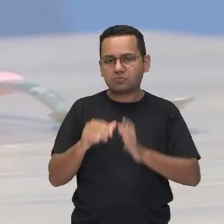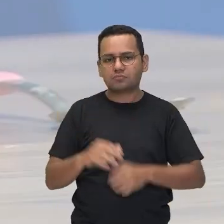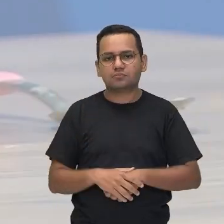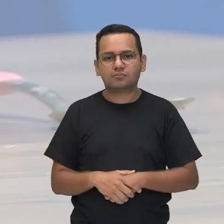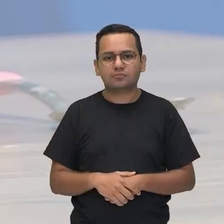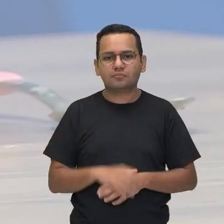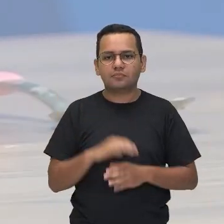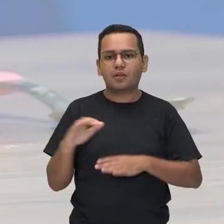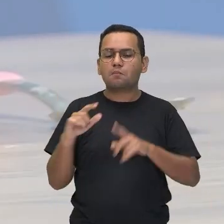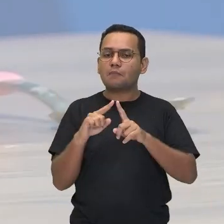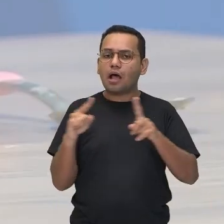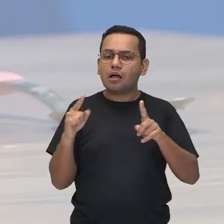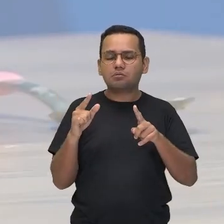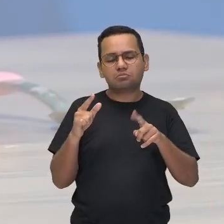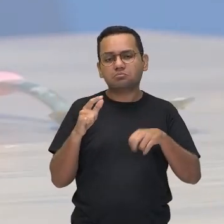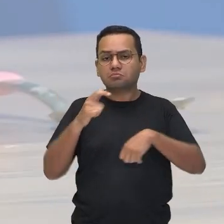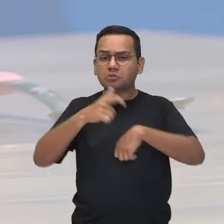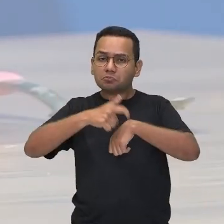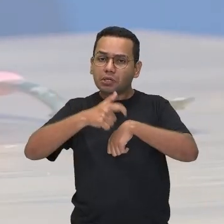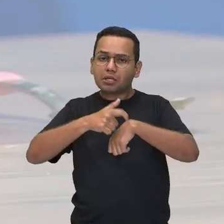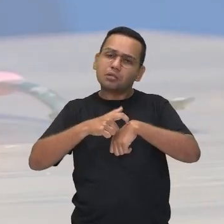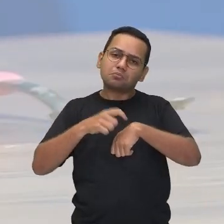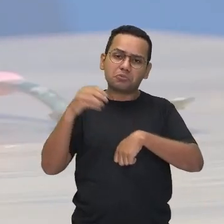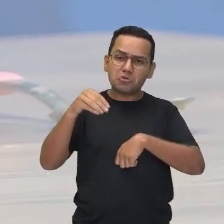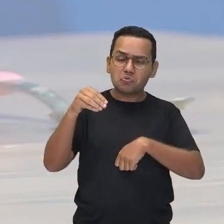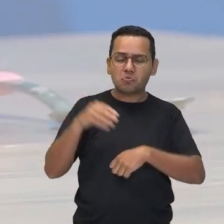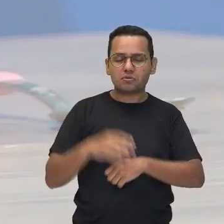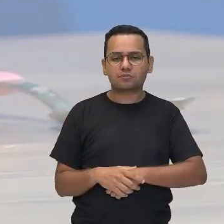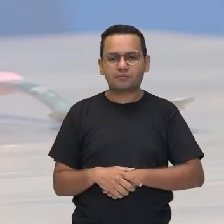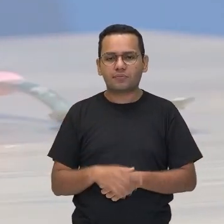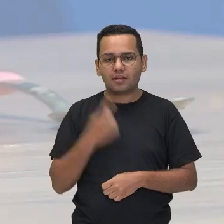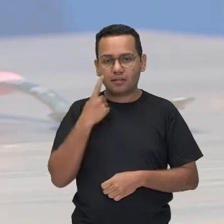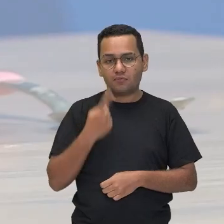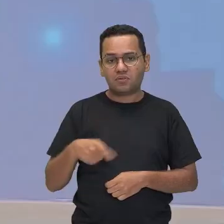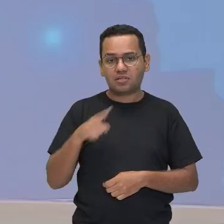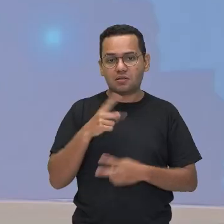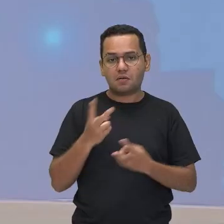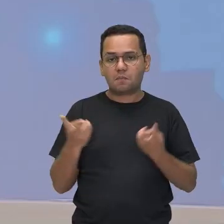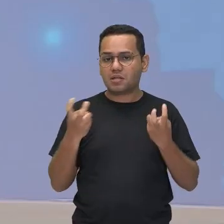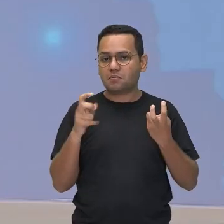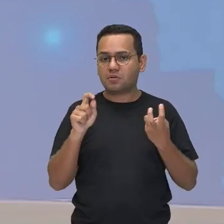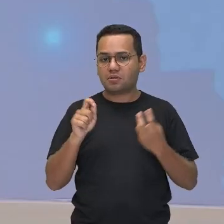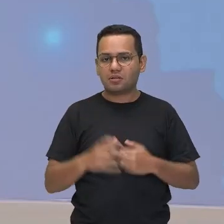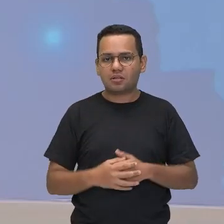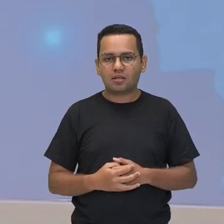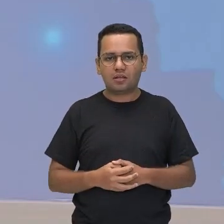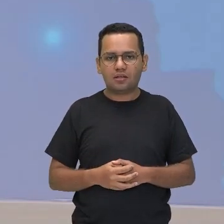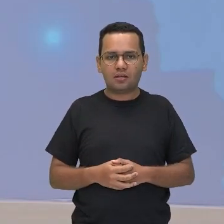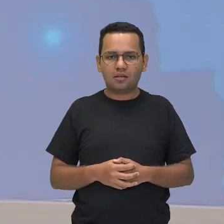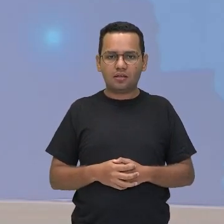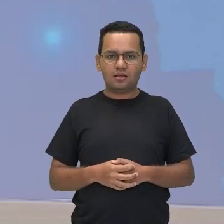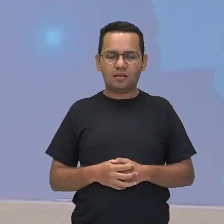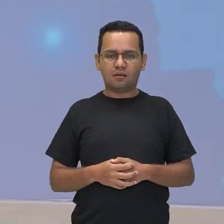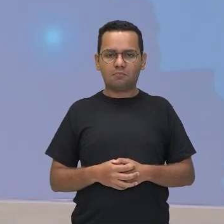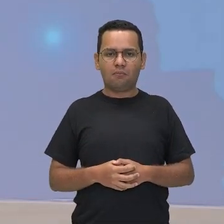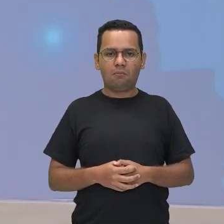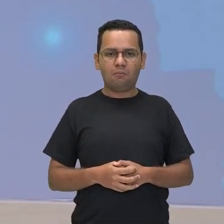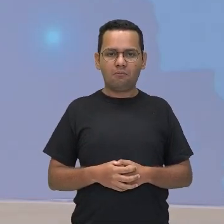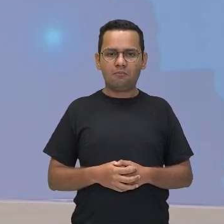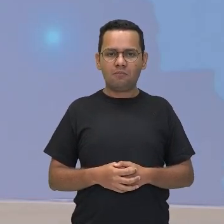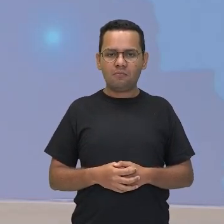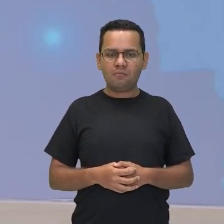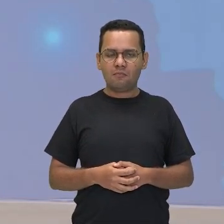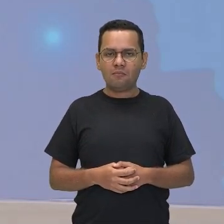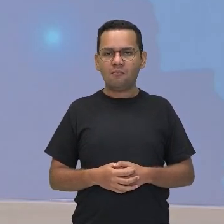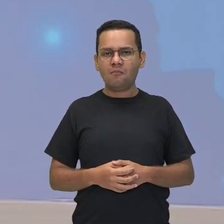depois de alguns minutinhos aí de espera, agora a gente vai observar se a gente consegue perceber esse